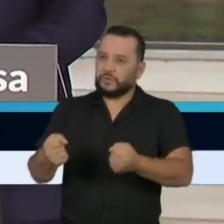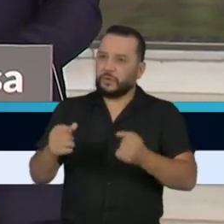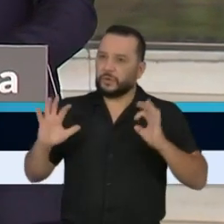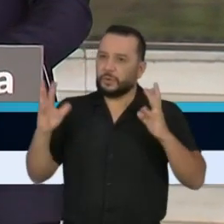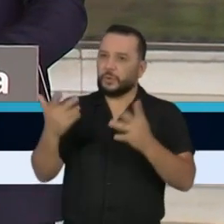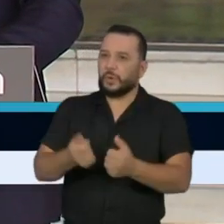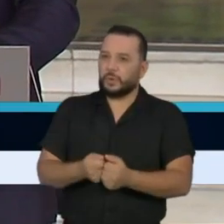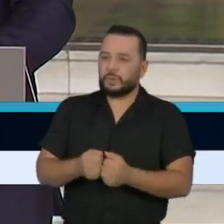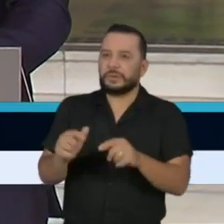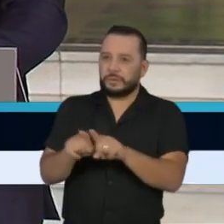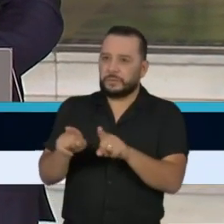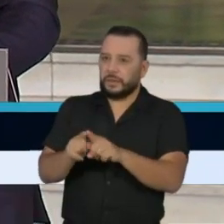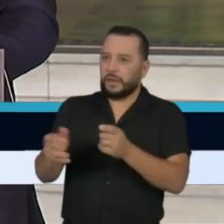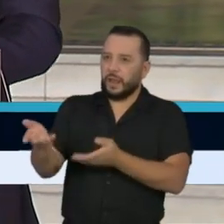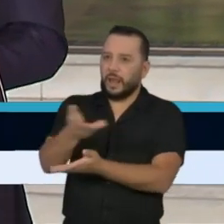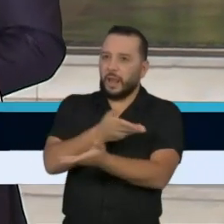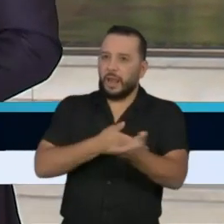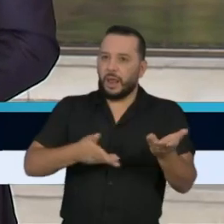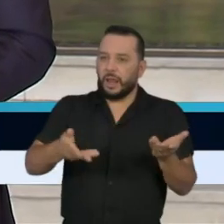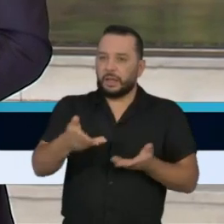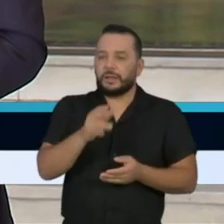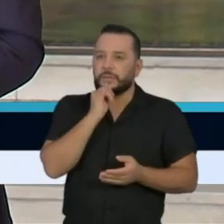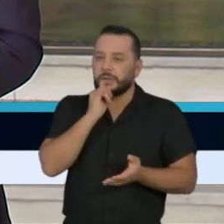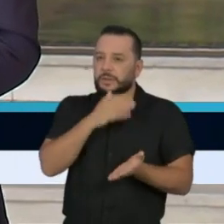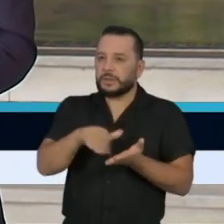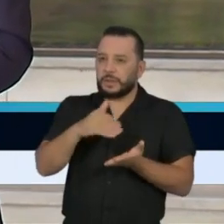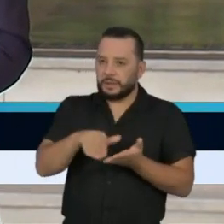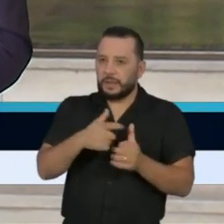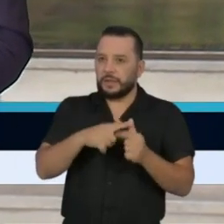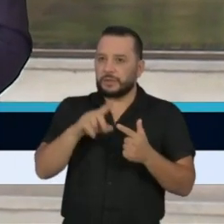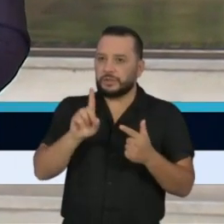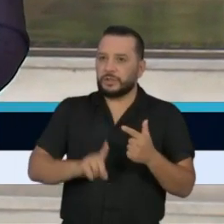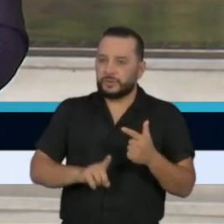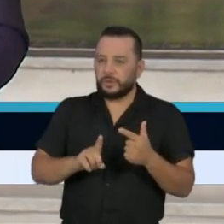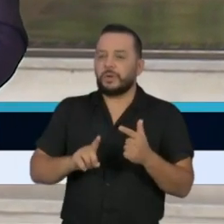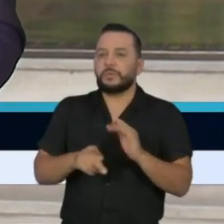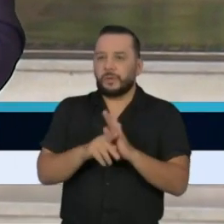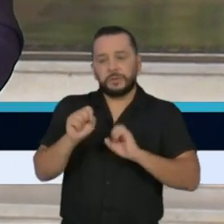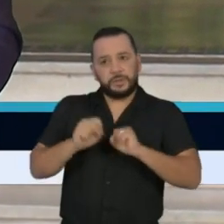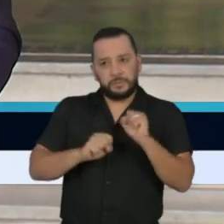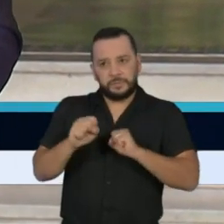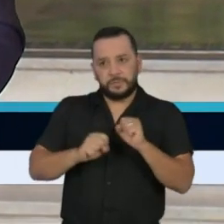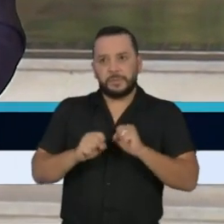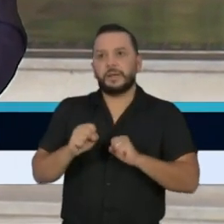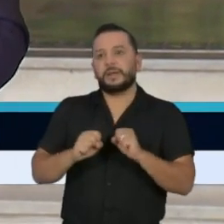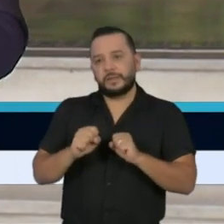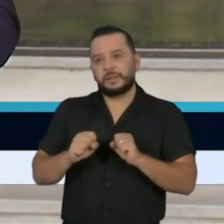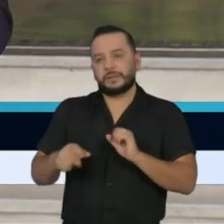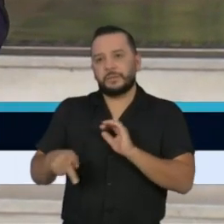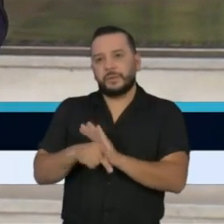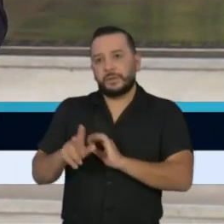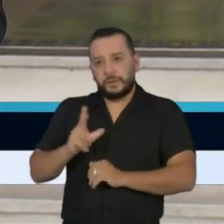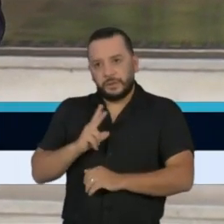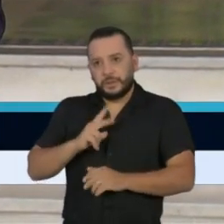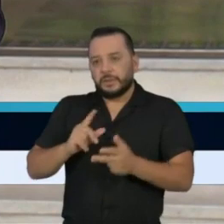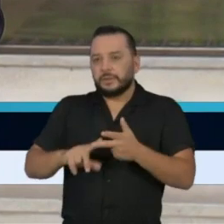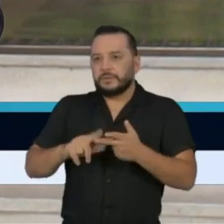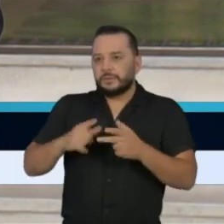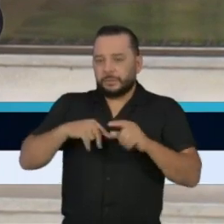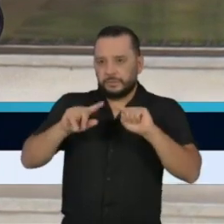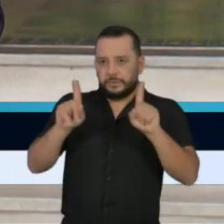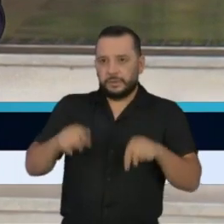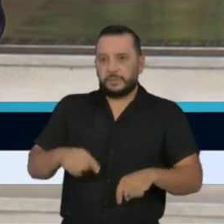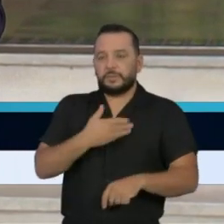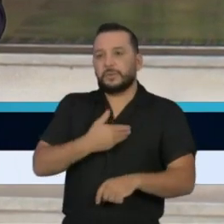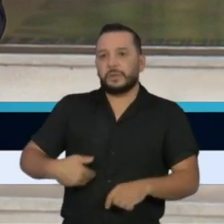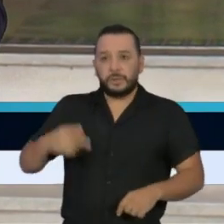e compartilhado, desde secretários, dirigentes de estatais e também os servidores públicos do Estado de São Paulo. O